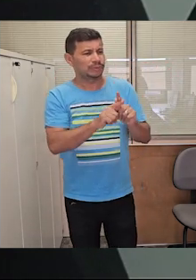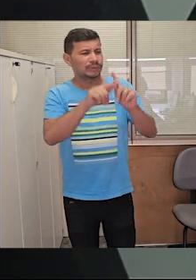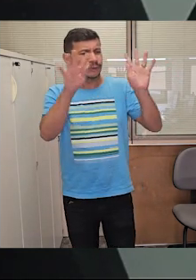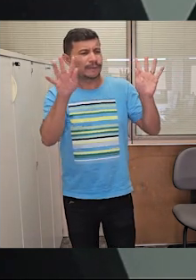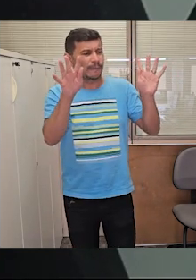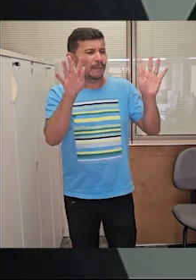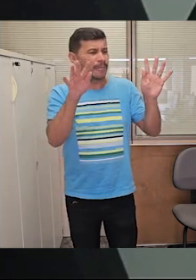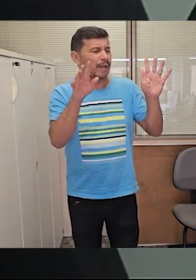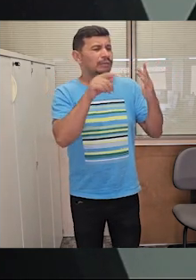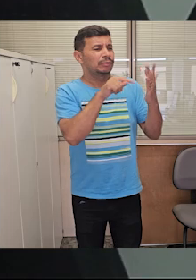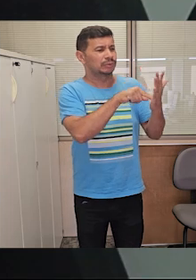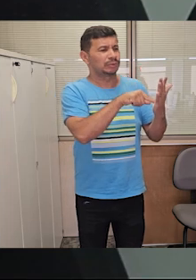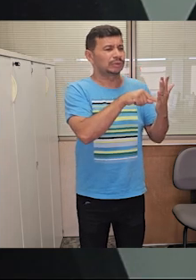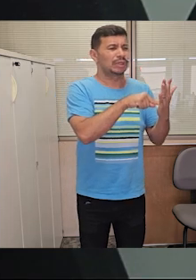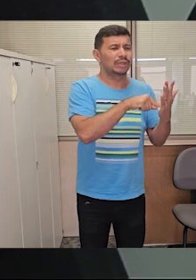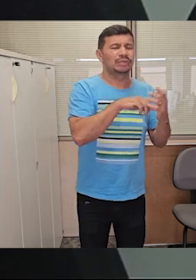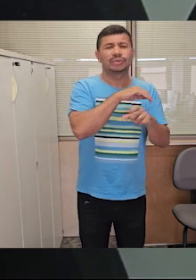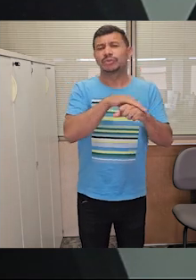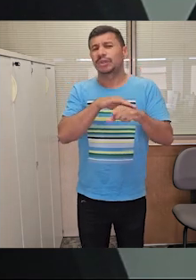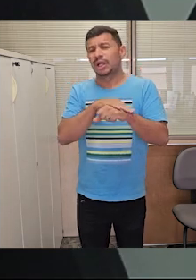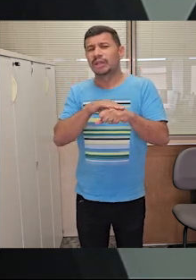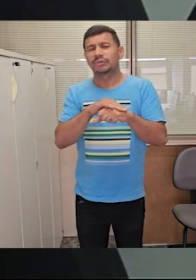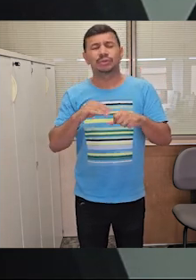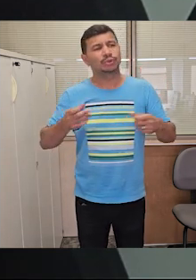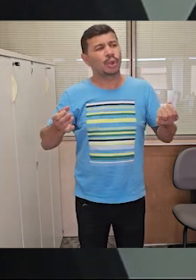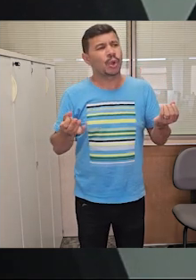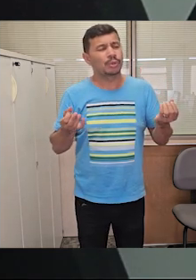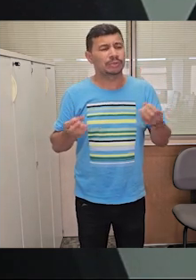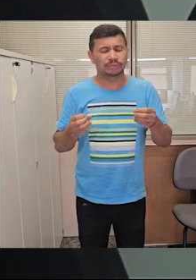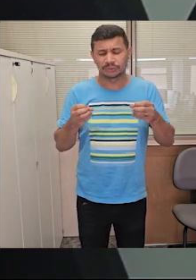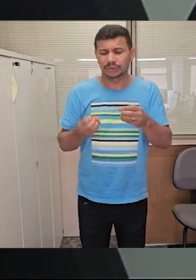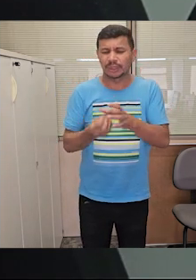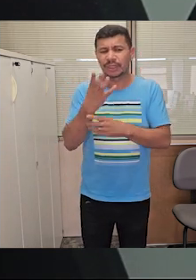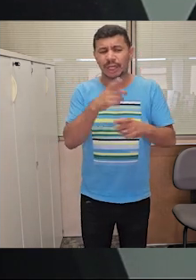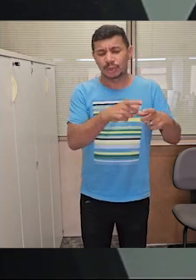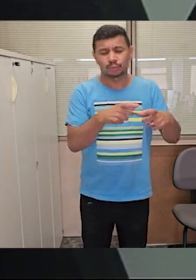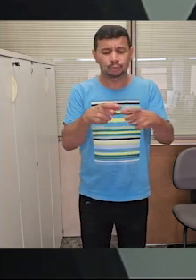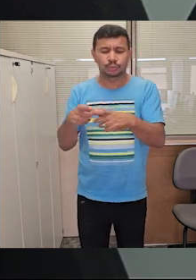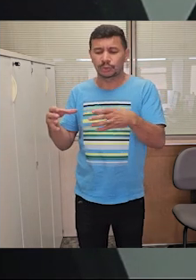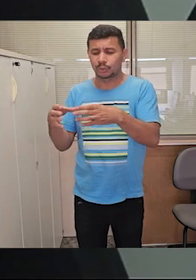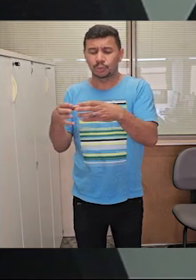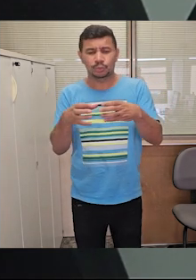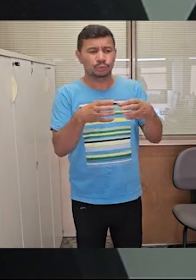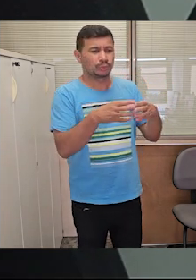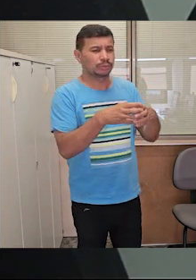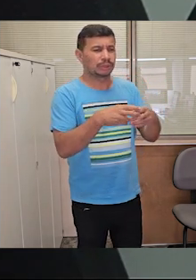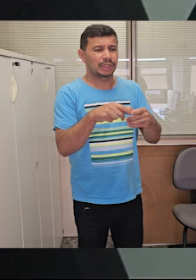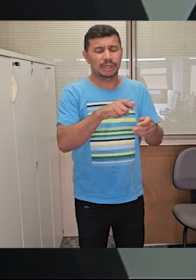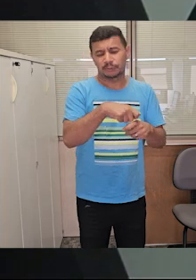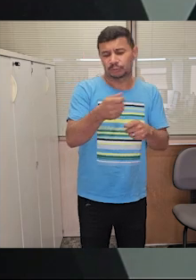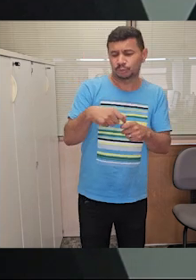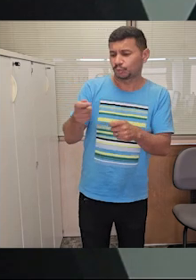greve, e o que a gente discutiu é que deveriam se decidir criar grupos para panfletar as